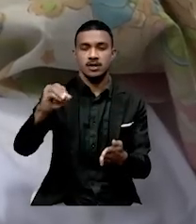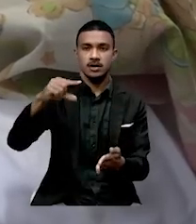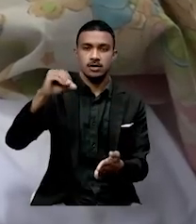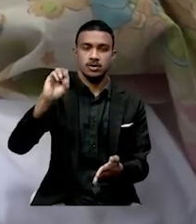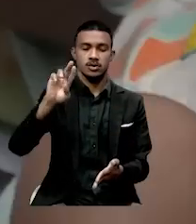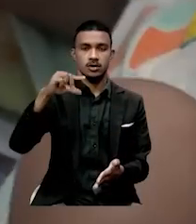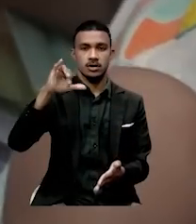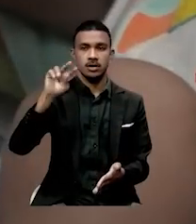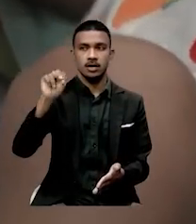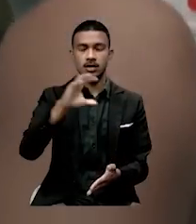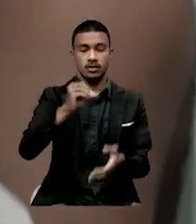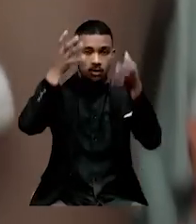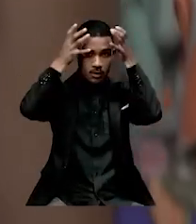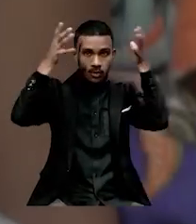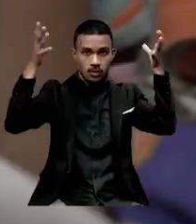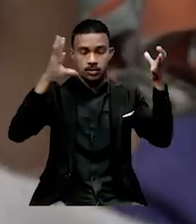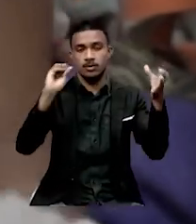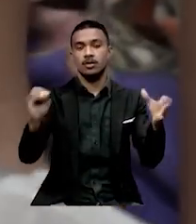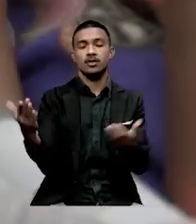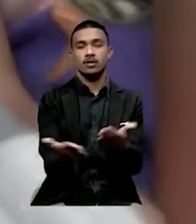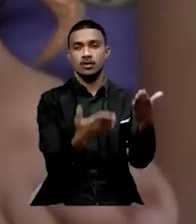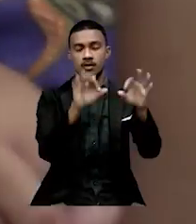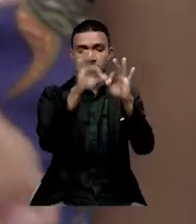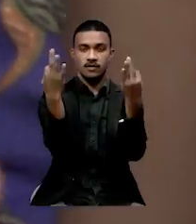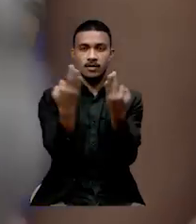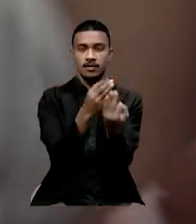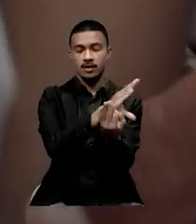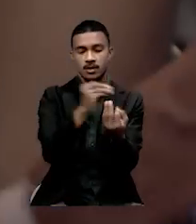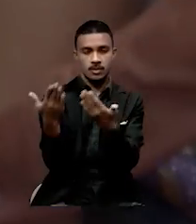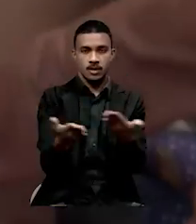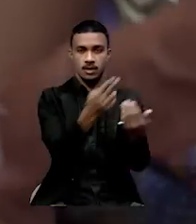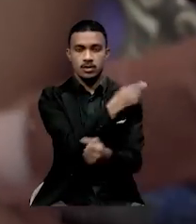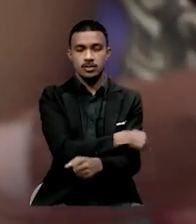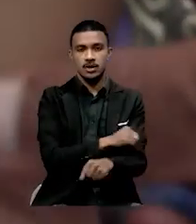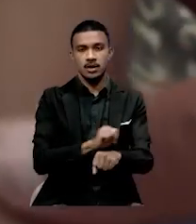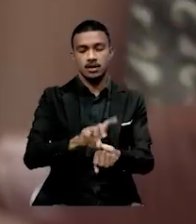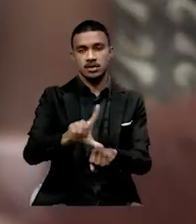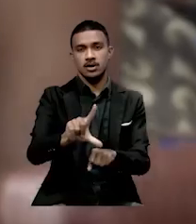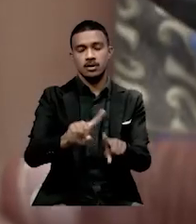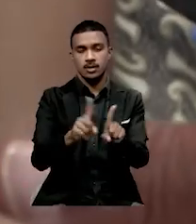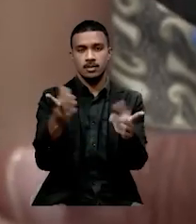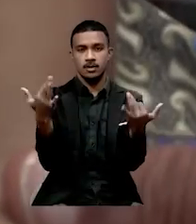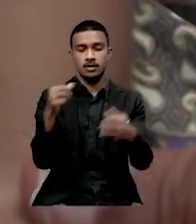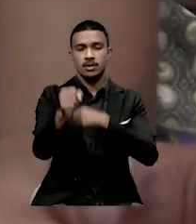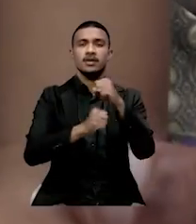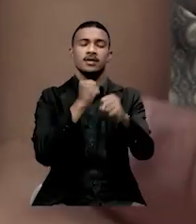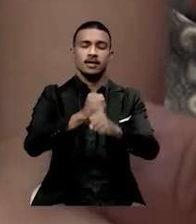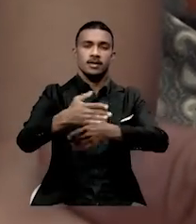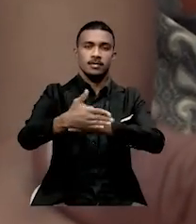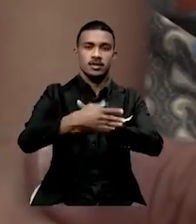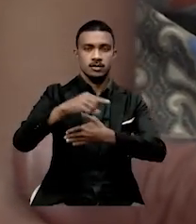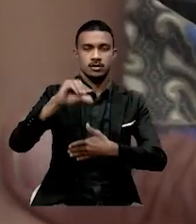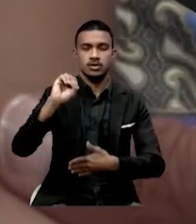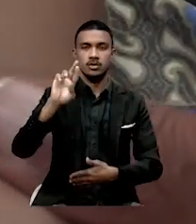bebek. Tambane familia decide ho di Lore Jorginho bahala tratamento e Hospital Nasional, mai be to tinen ida racing ona Jorginho